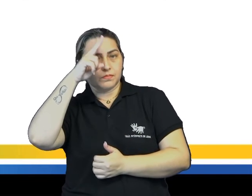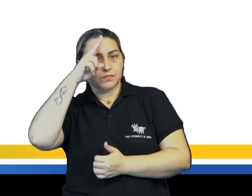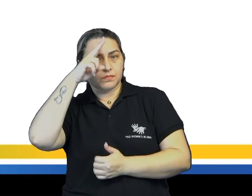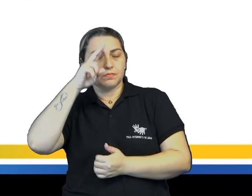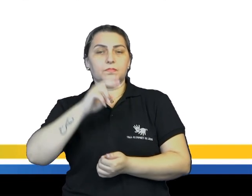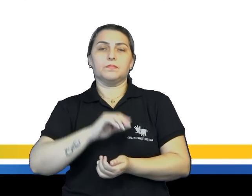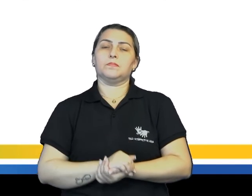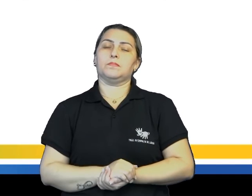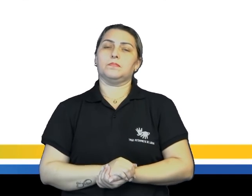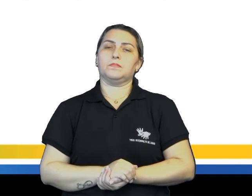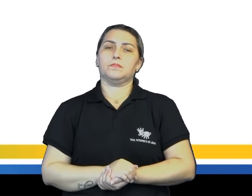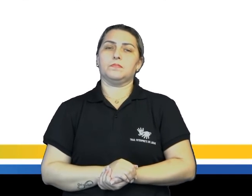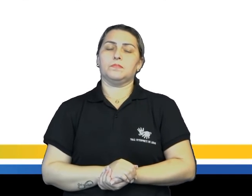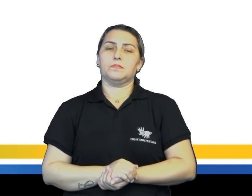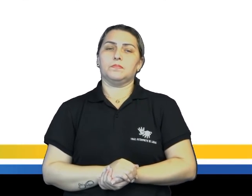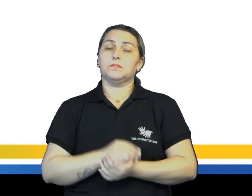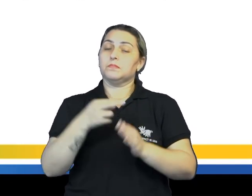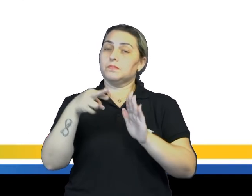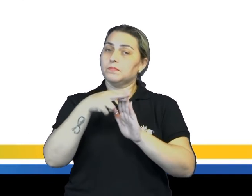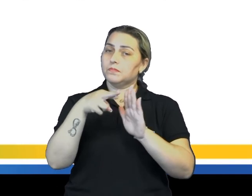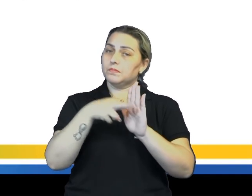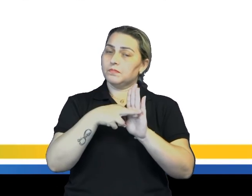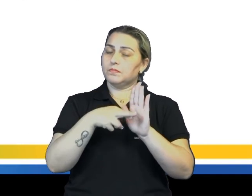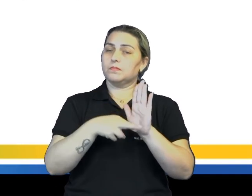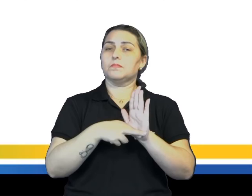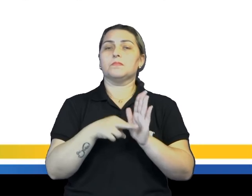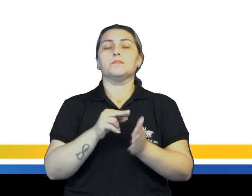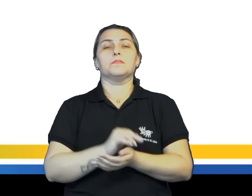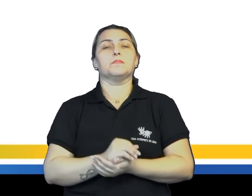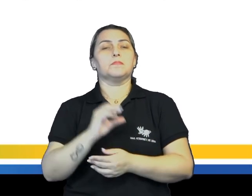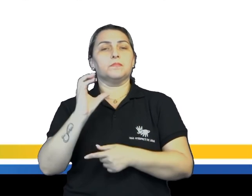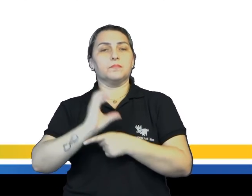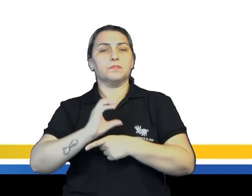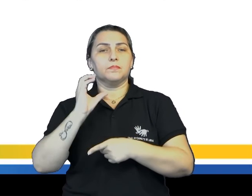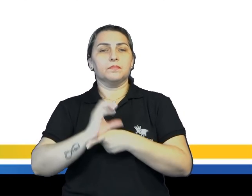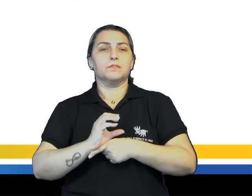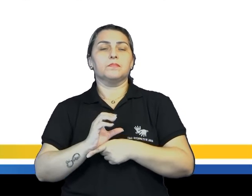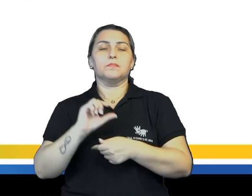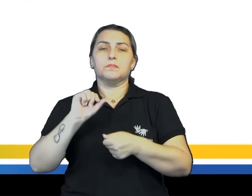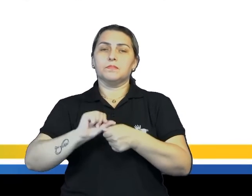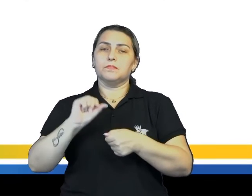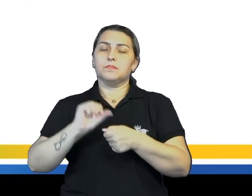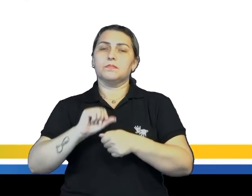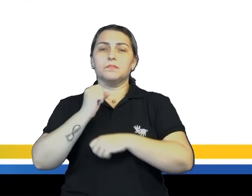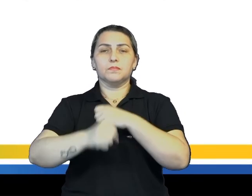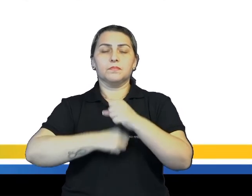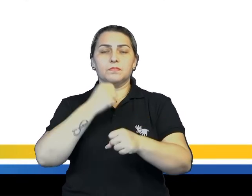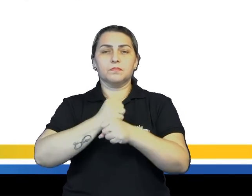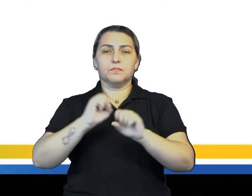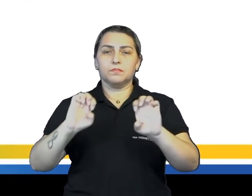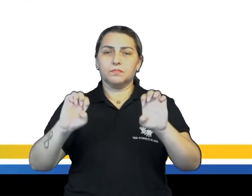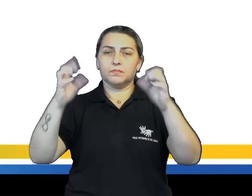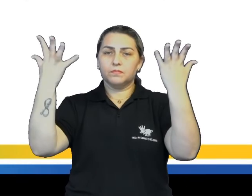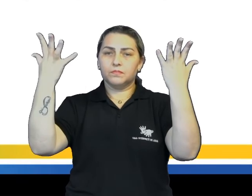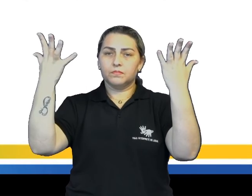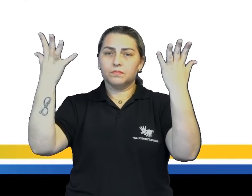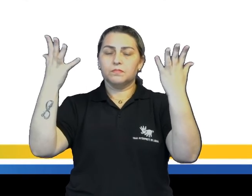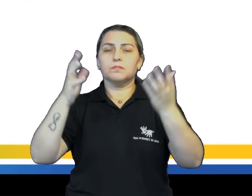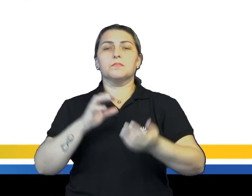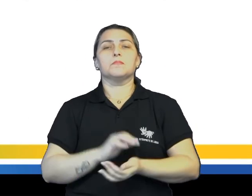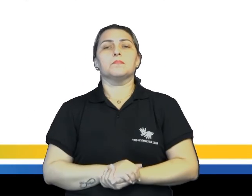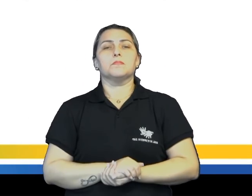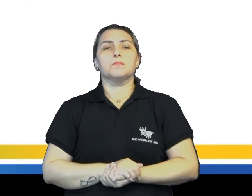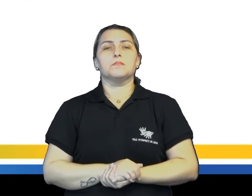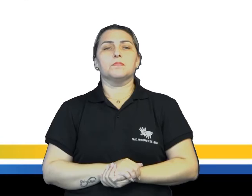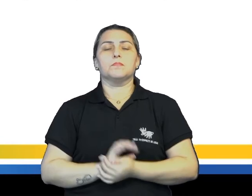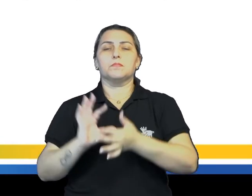da brincadeira, ludicidade, só que com regras estabelecidas. Letra C, realização anual dos eventos festejados. Como aqui a relação é com os Jogos